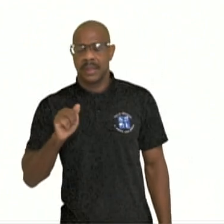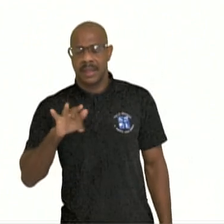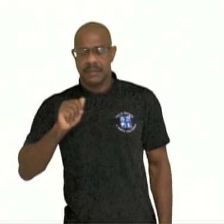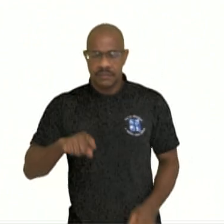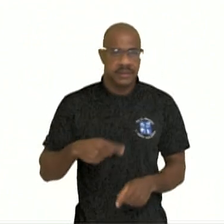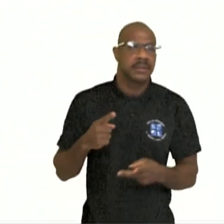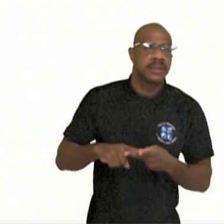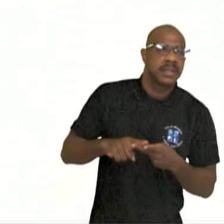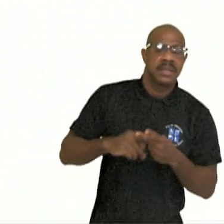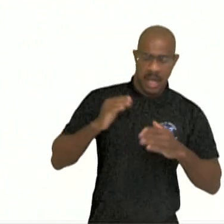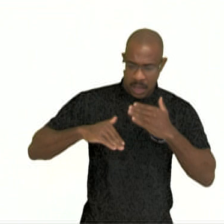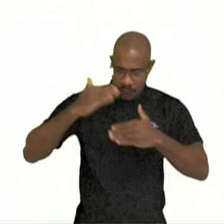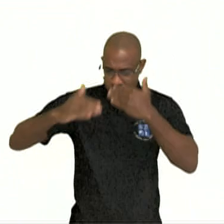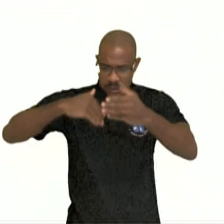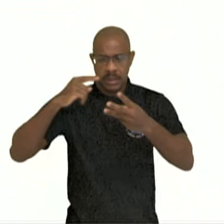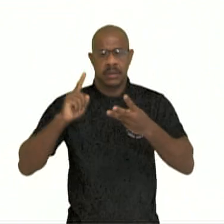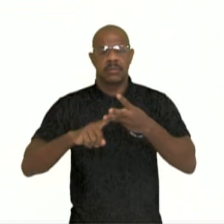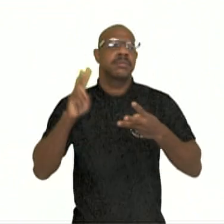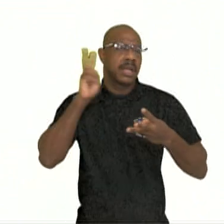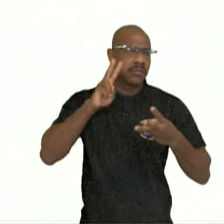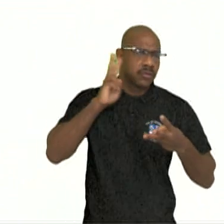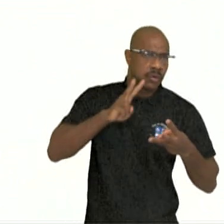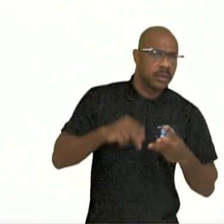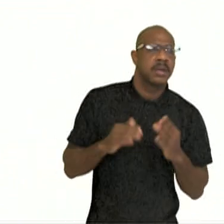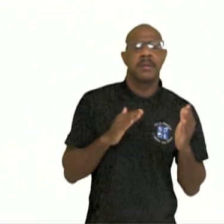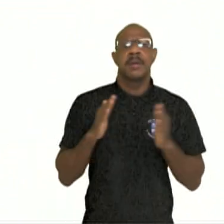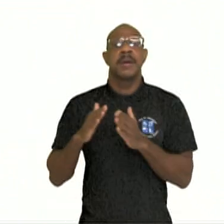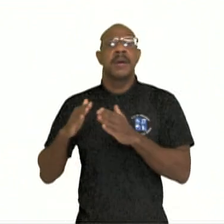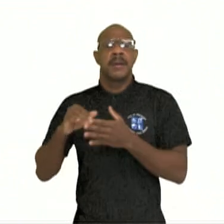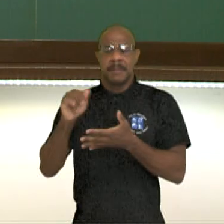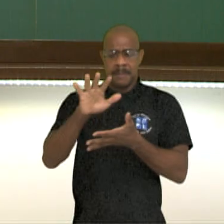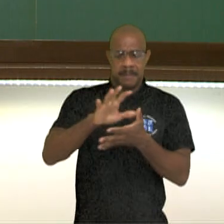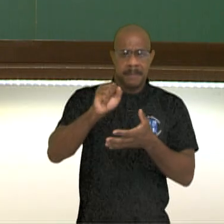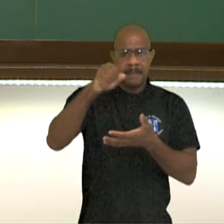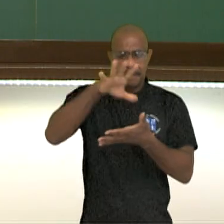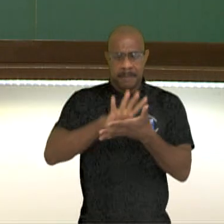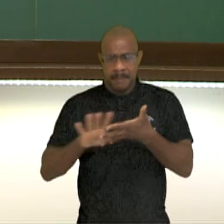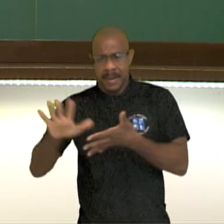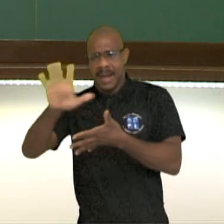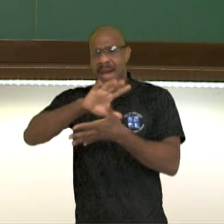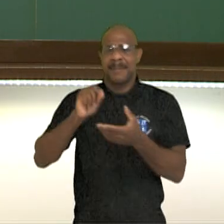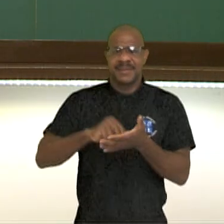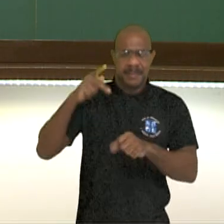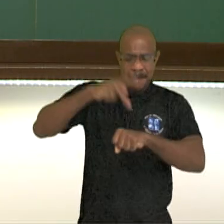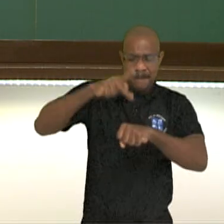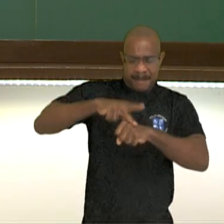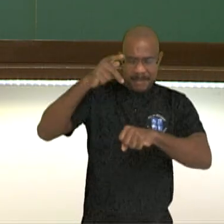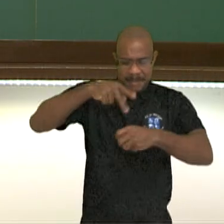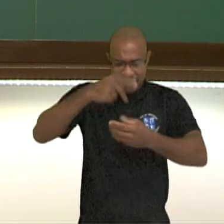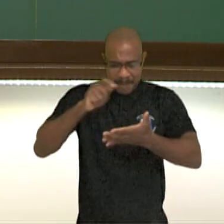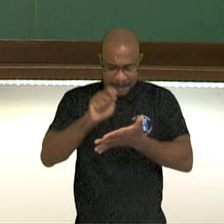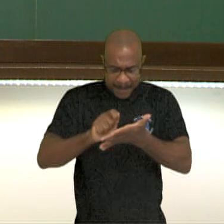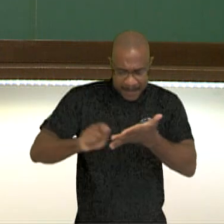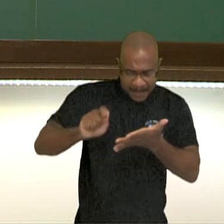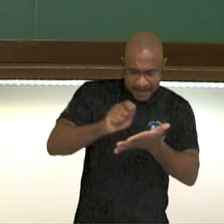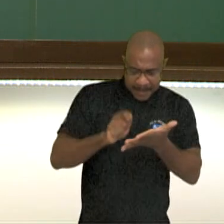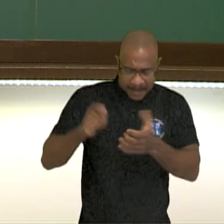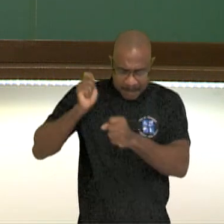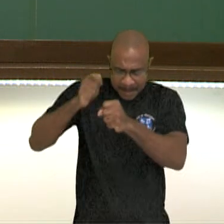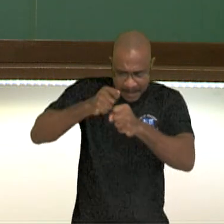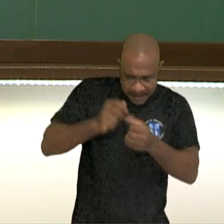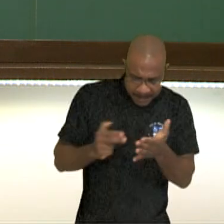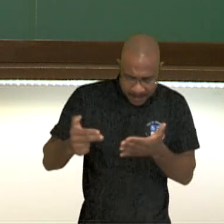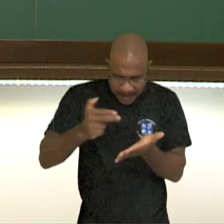ciência cartográfica ao longo da história, desde os mapas que foram feitos em placas de argila ao período das grandes navegações,